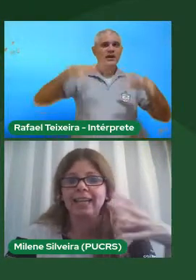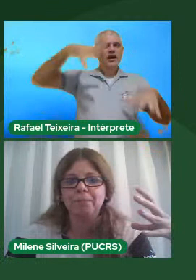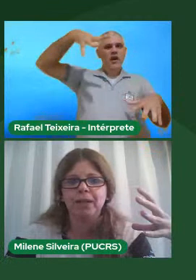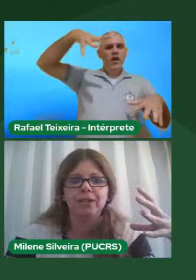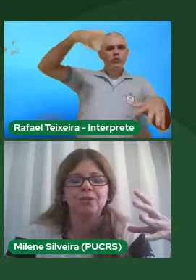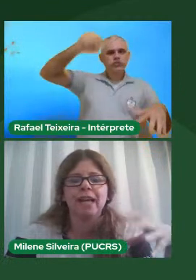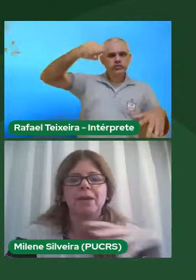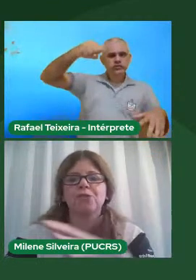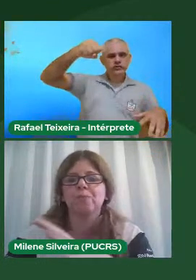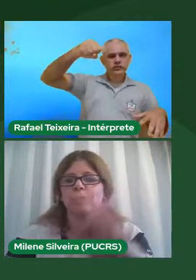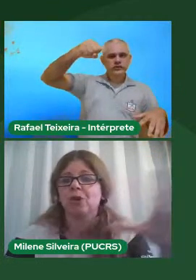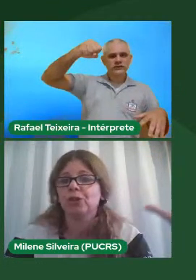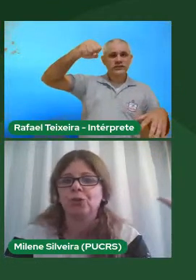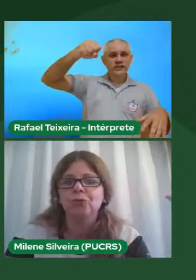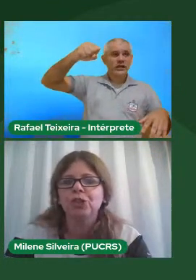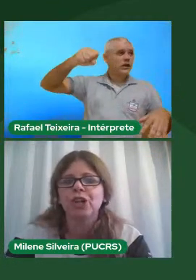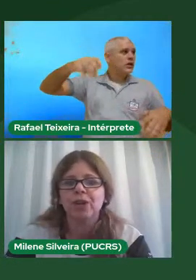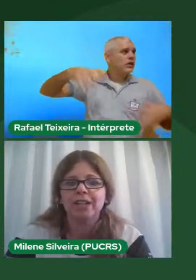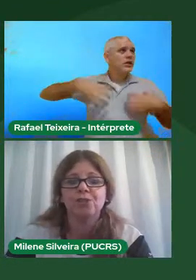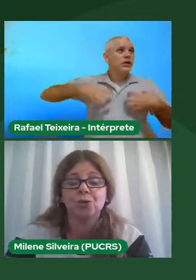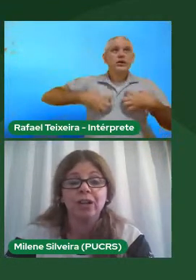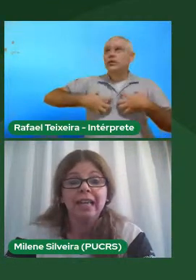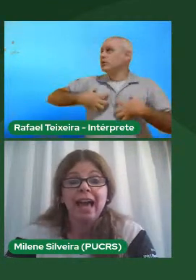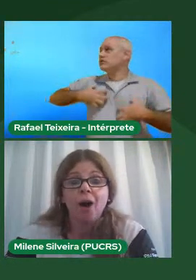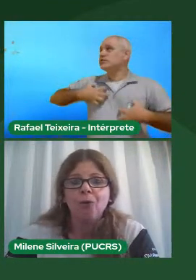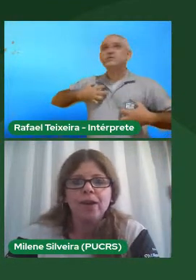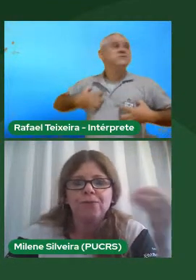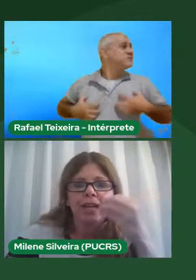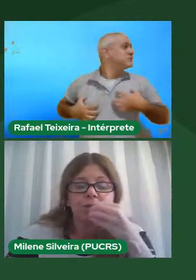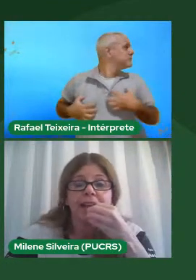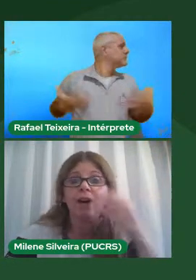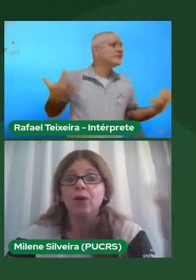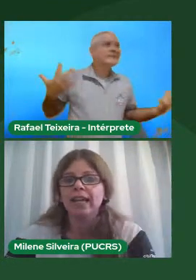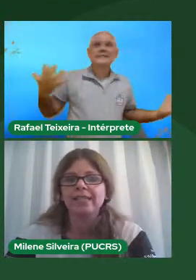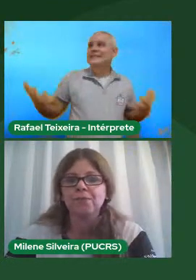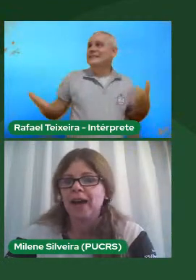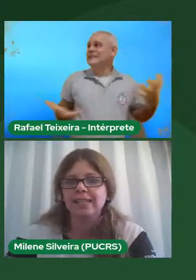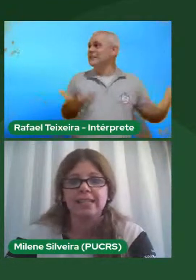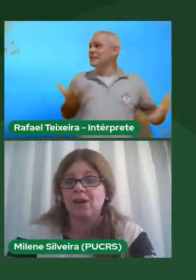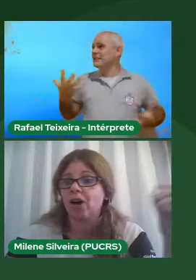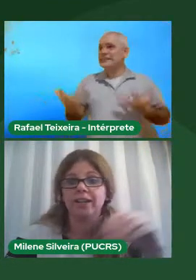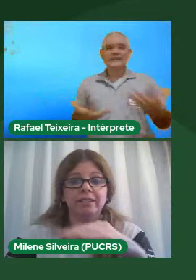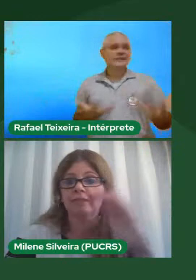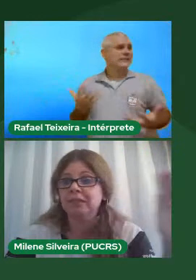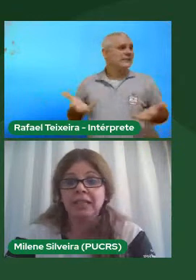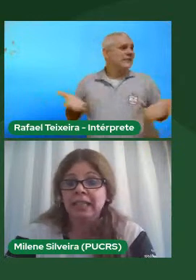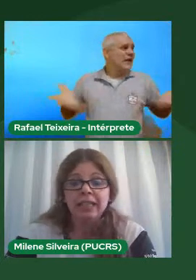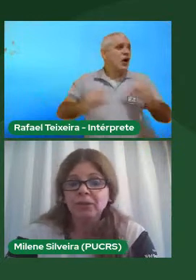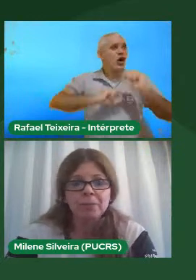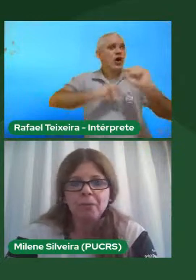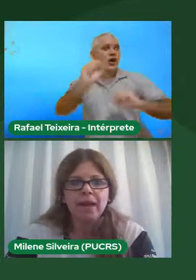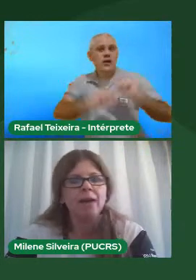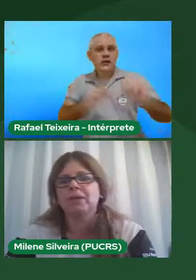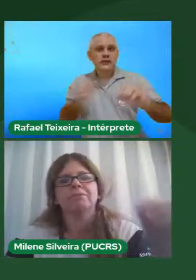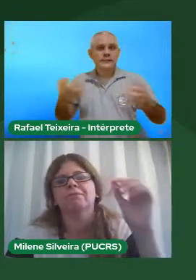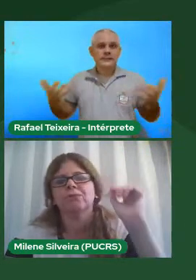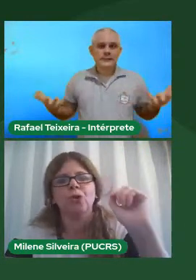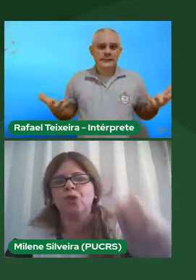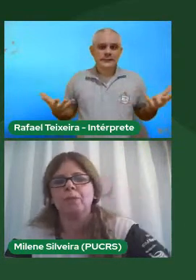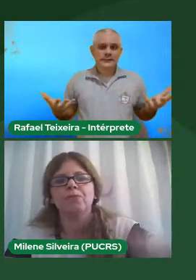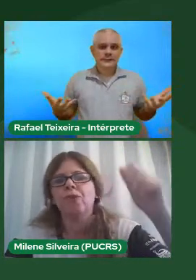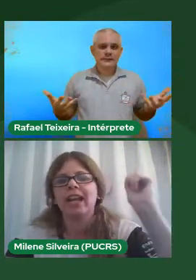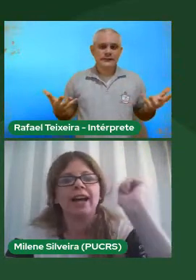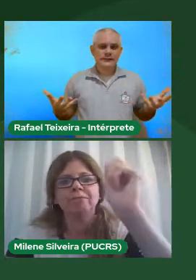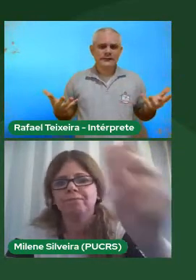Aí dá aquele pânico, né? Imagina o pessoal, que todo mundo que já organizou algum evento, né? O que que se faz nessa hora? Não tem problema.